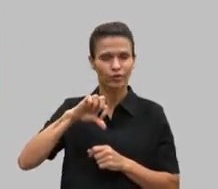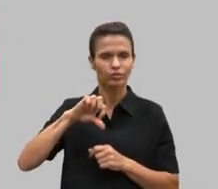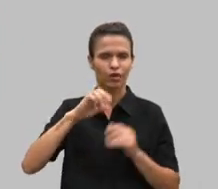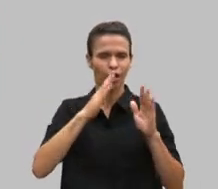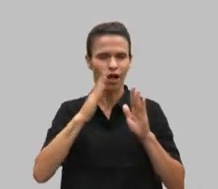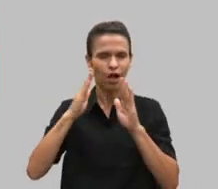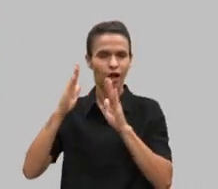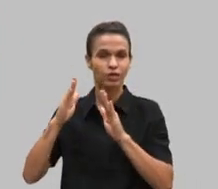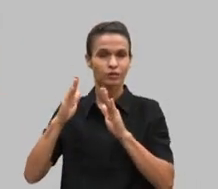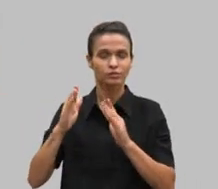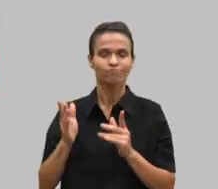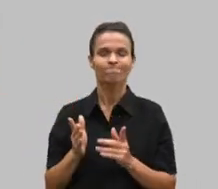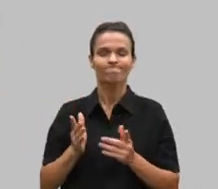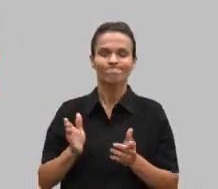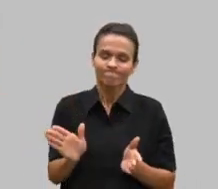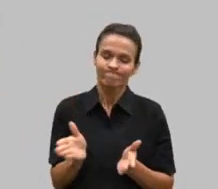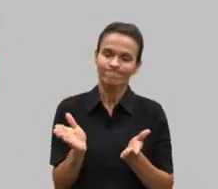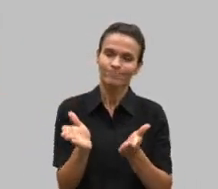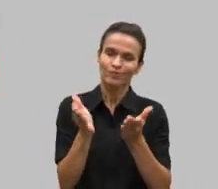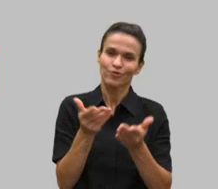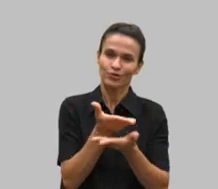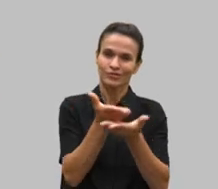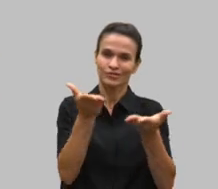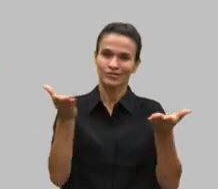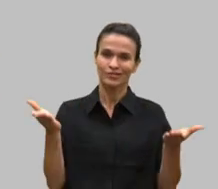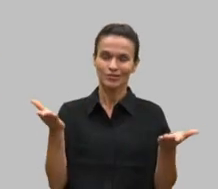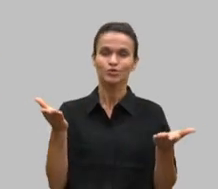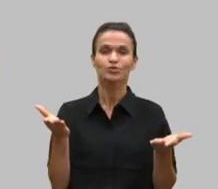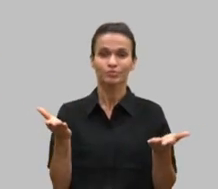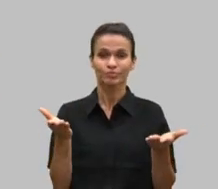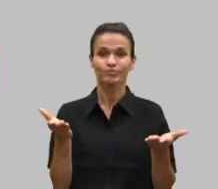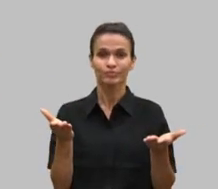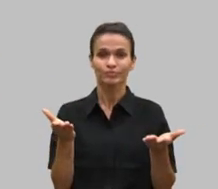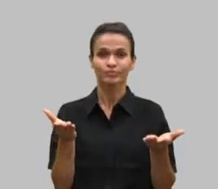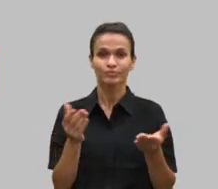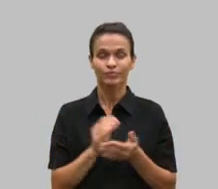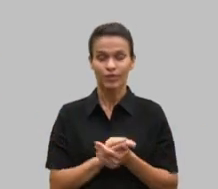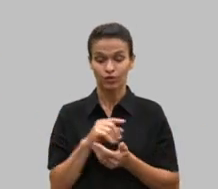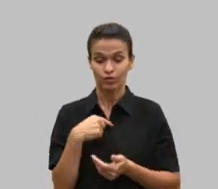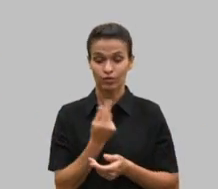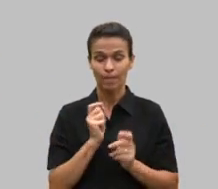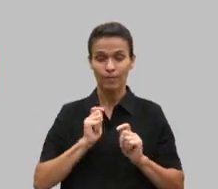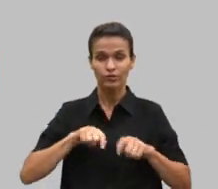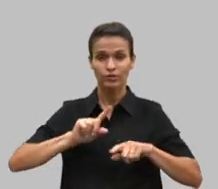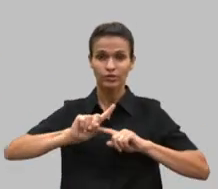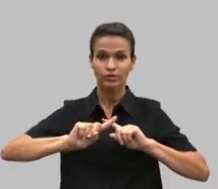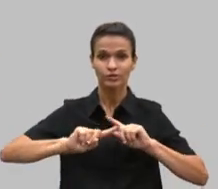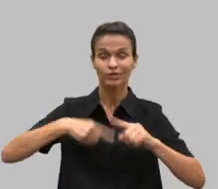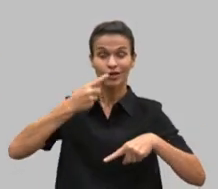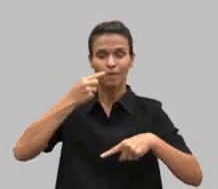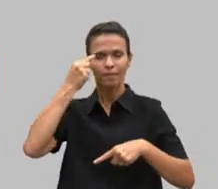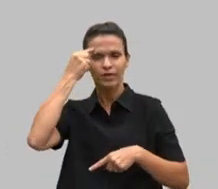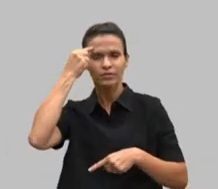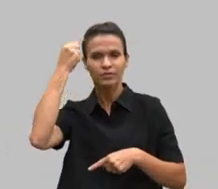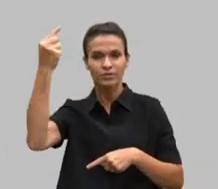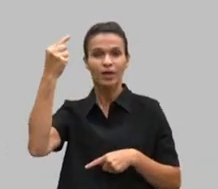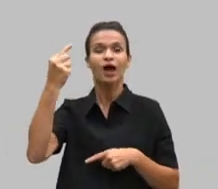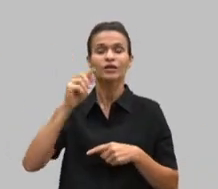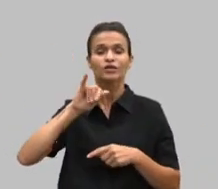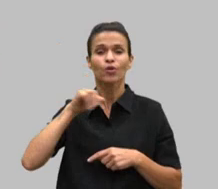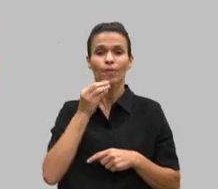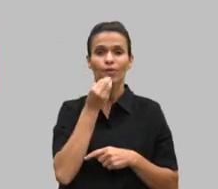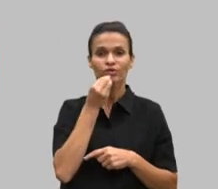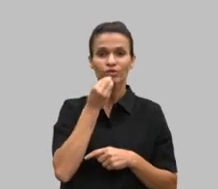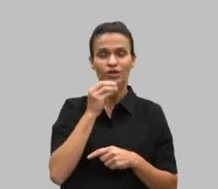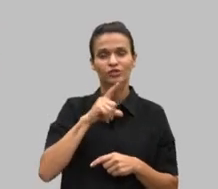uma inspiração para todos vocês não só para que para que a gente possa transformar pensar nas oportunidades que